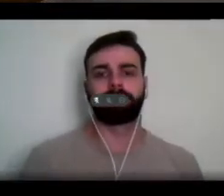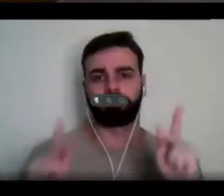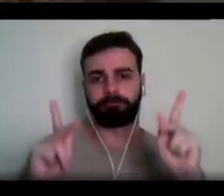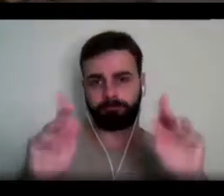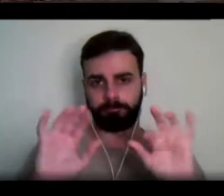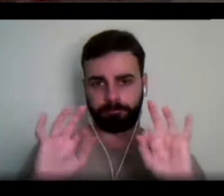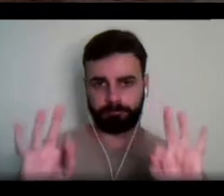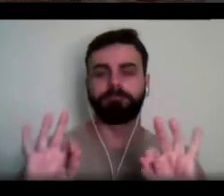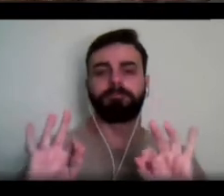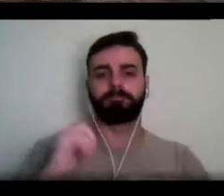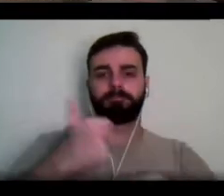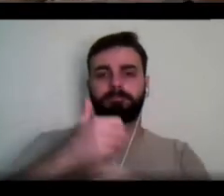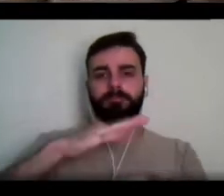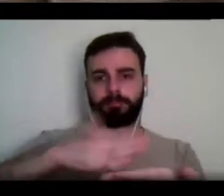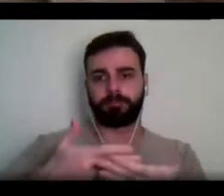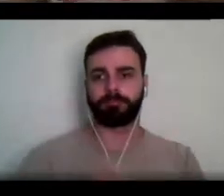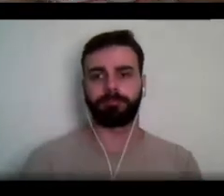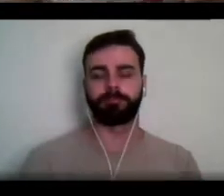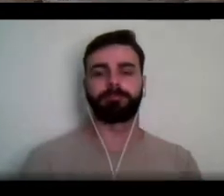Ok.